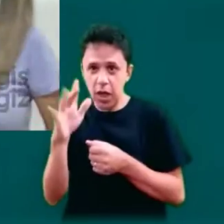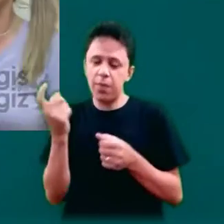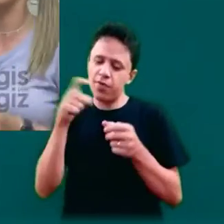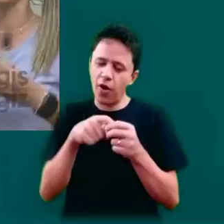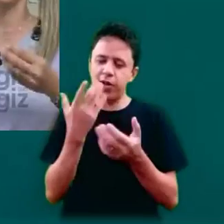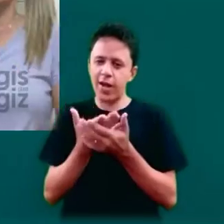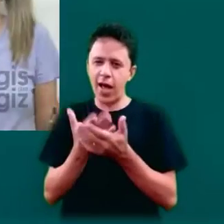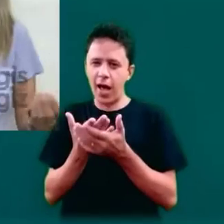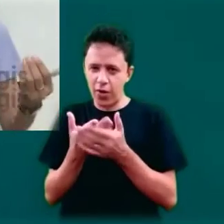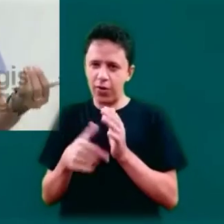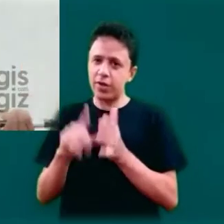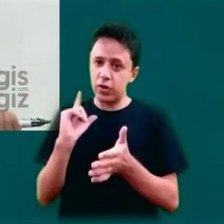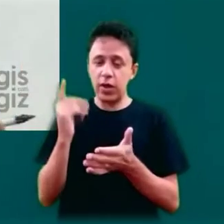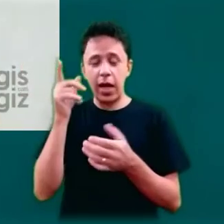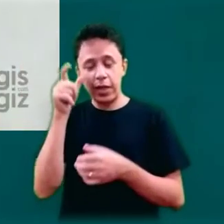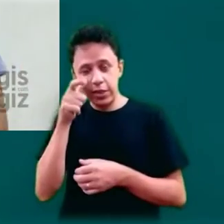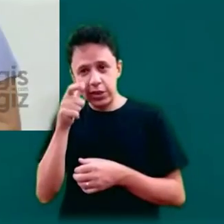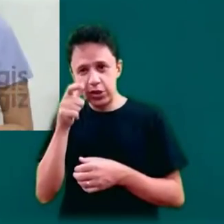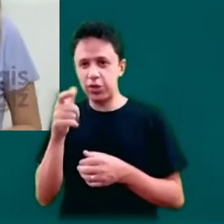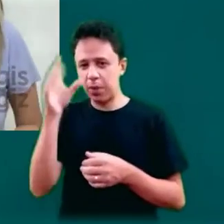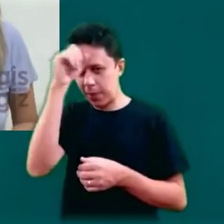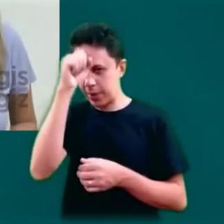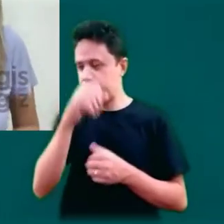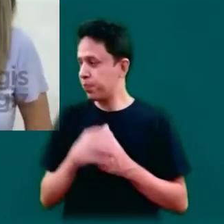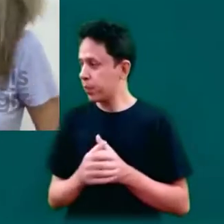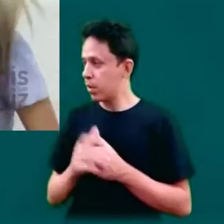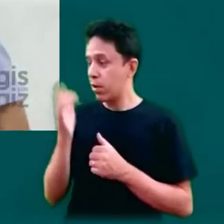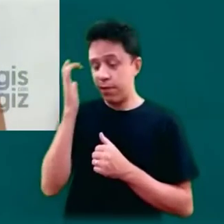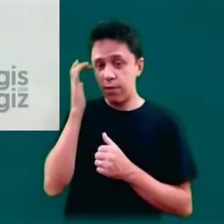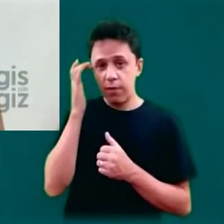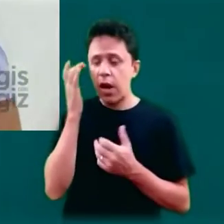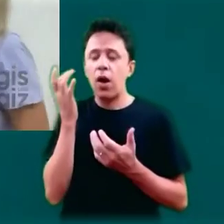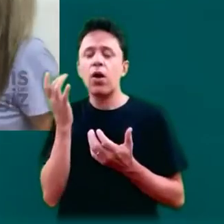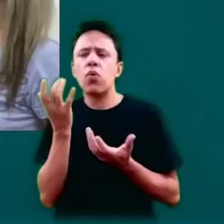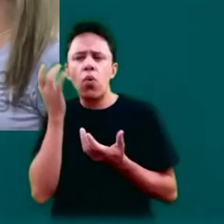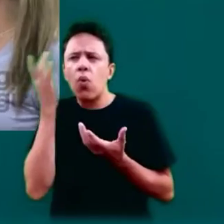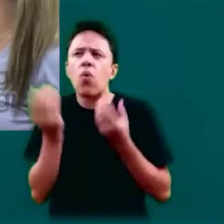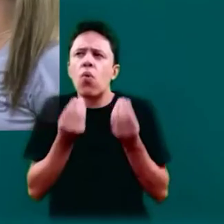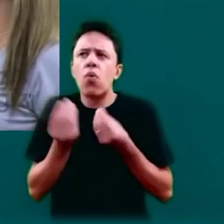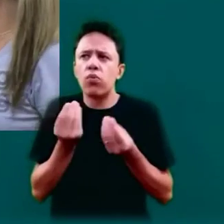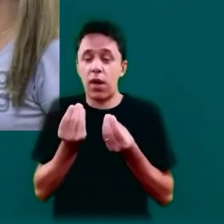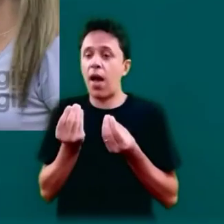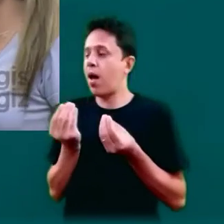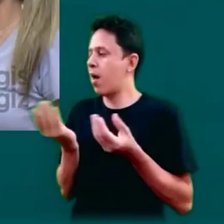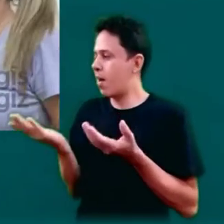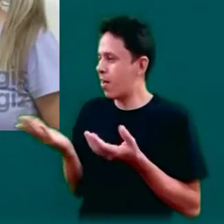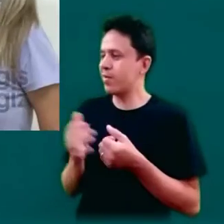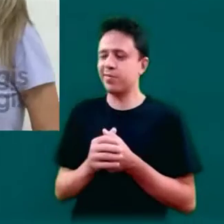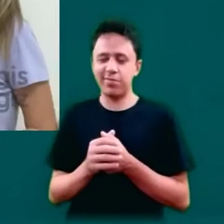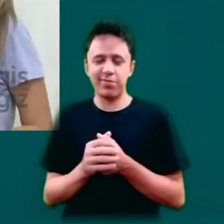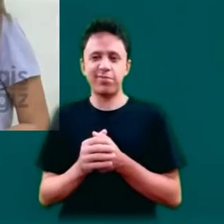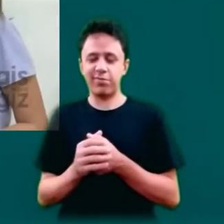que eu expliquei como que faz esse cálculo dessa área. Para calcular, então, eu faço medida da base multiplicado pela medida